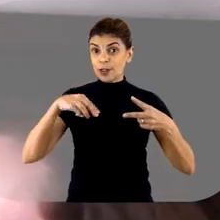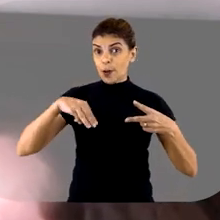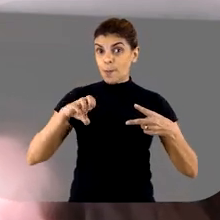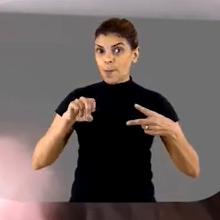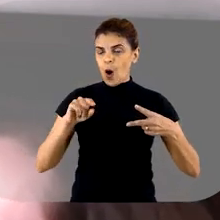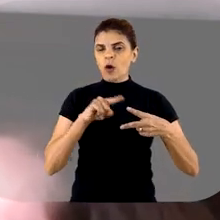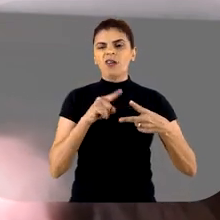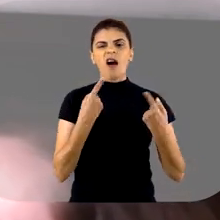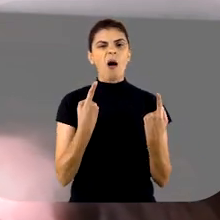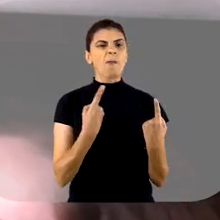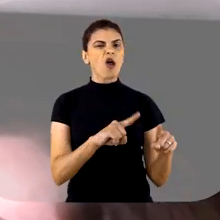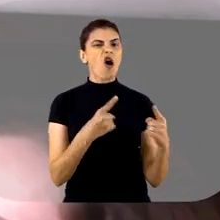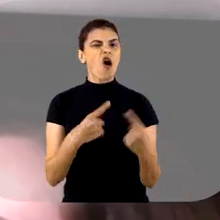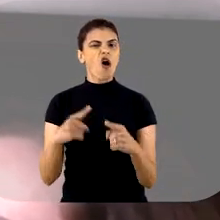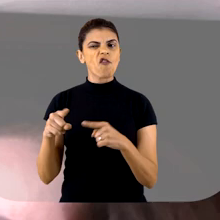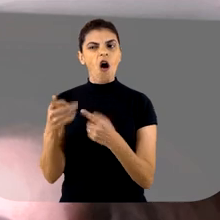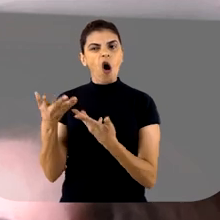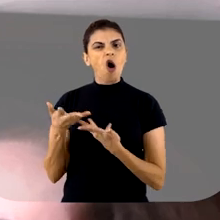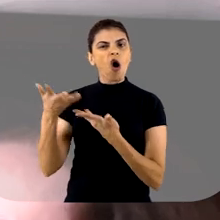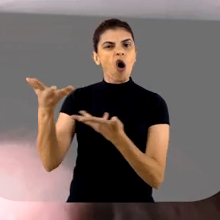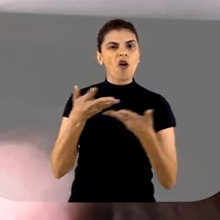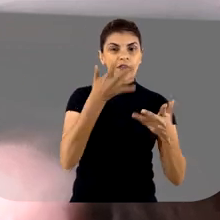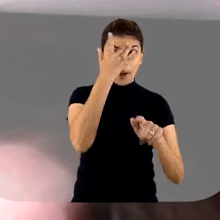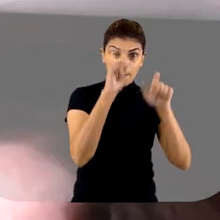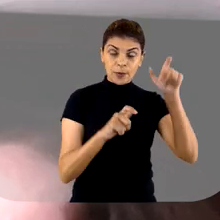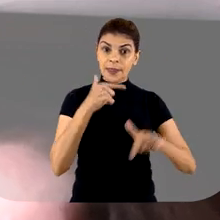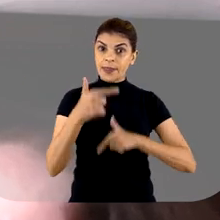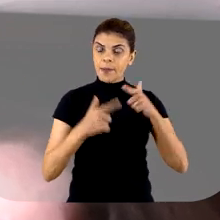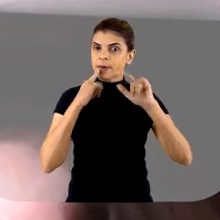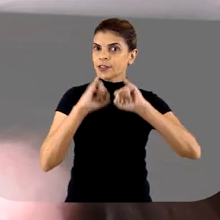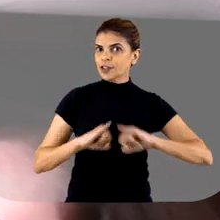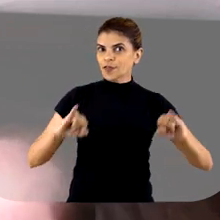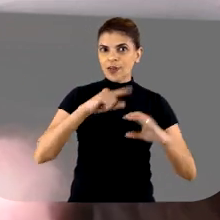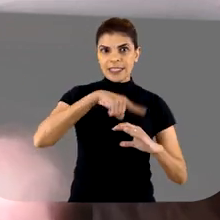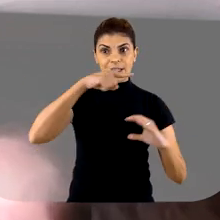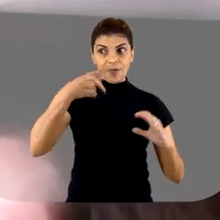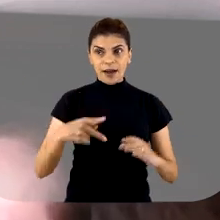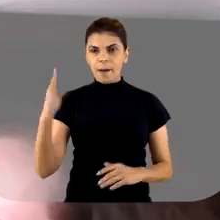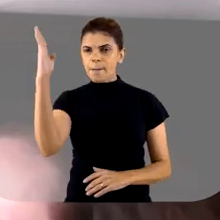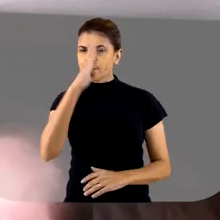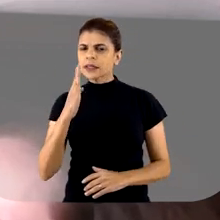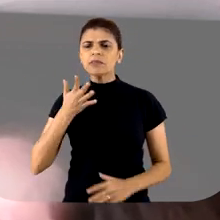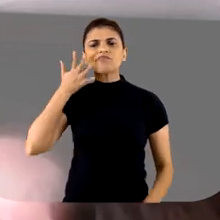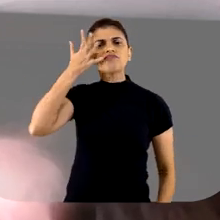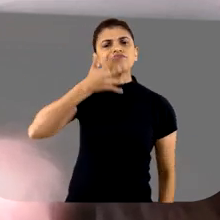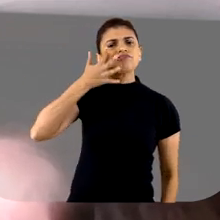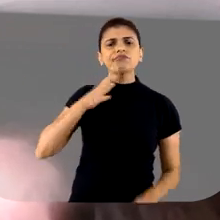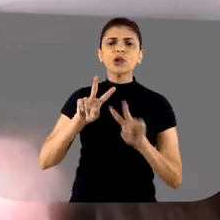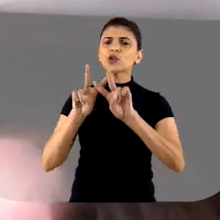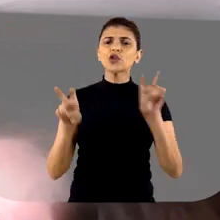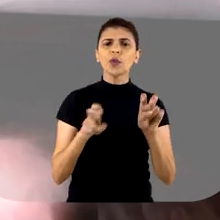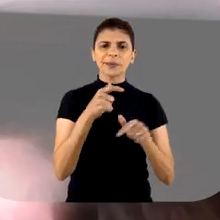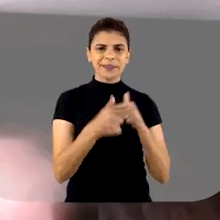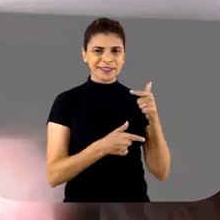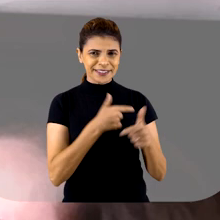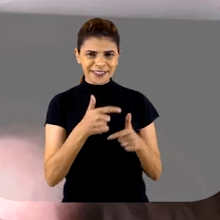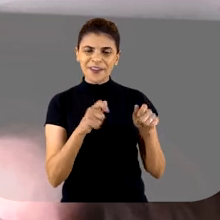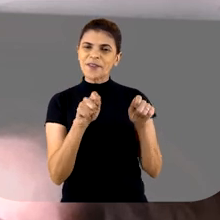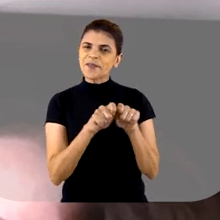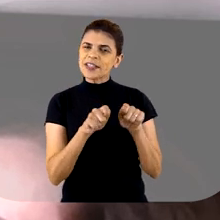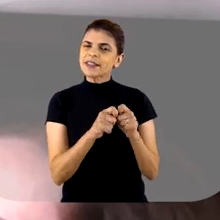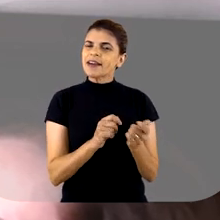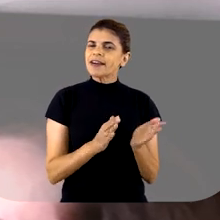mais provocativo. A gente convidou algumas pessoas que atuam em divulgação científica aqui no Brasil para falarem sobre essa atividade e fazer